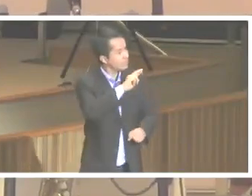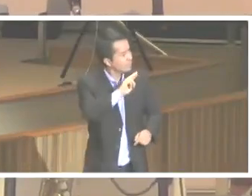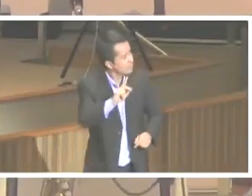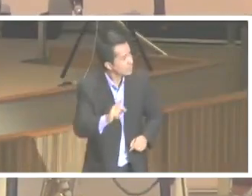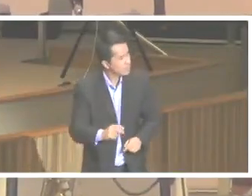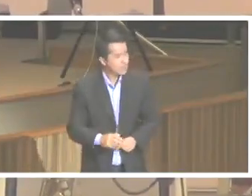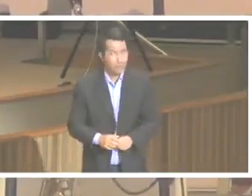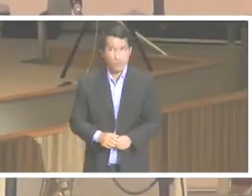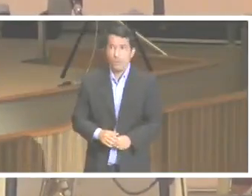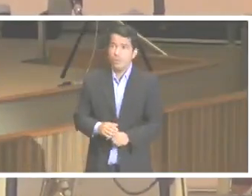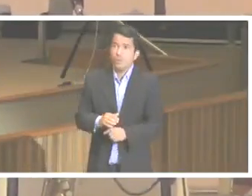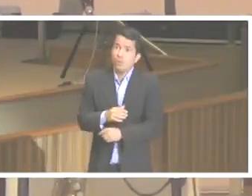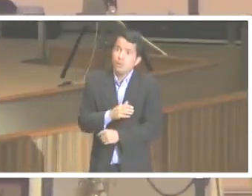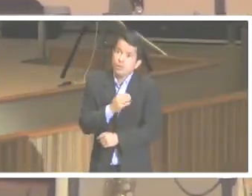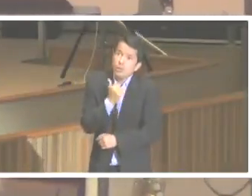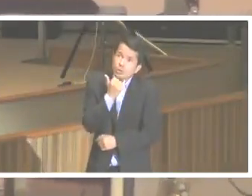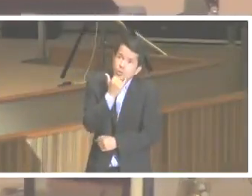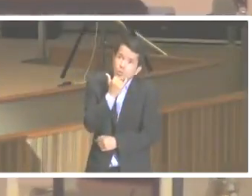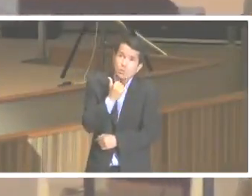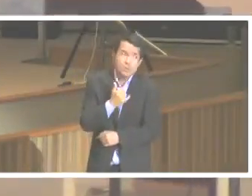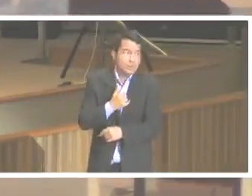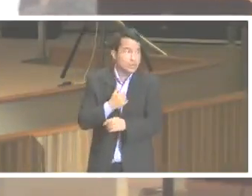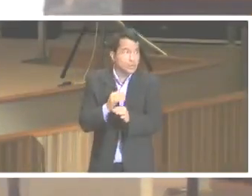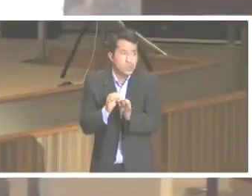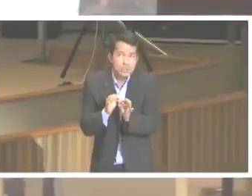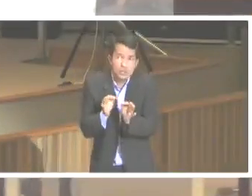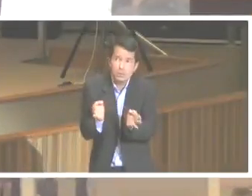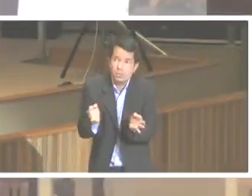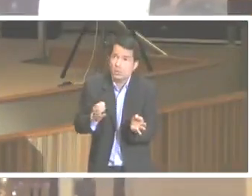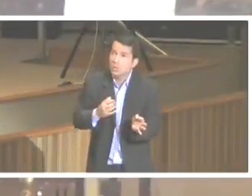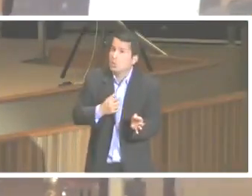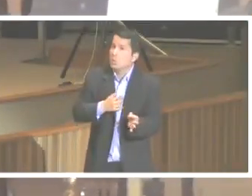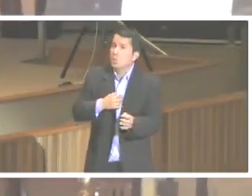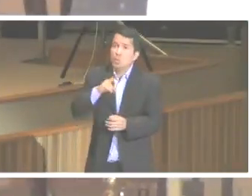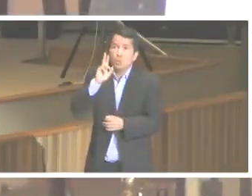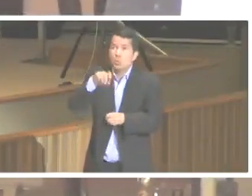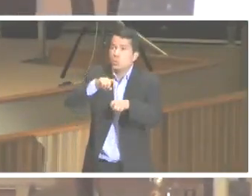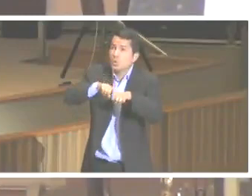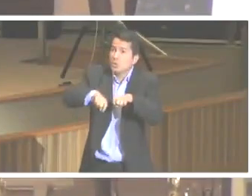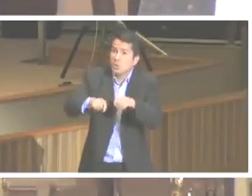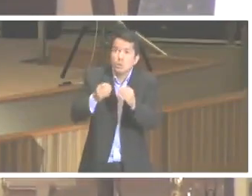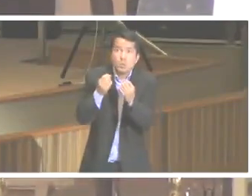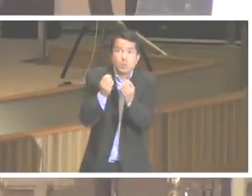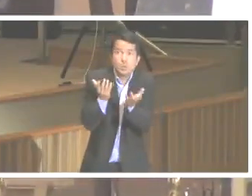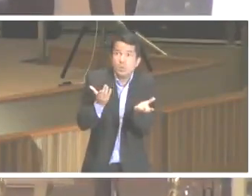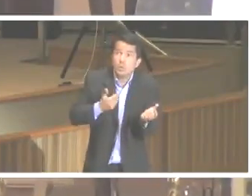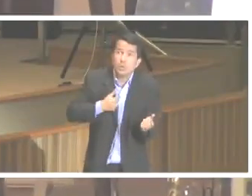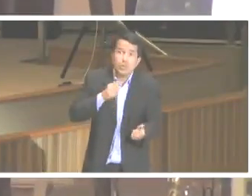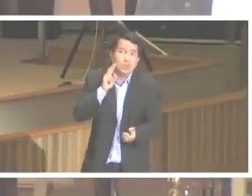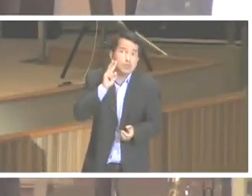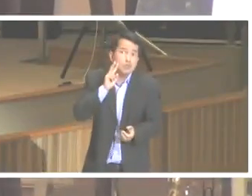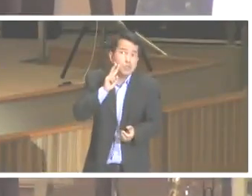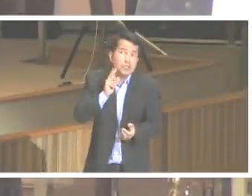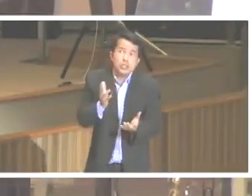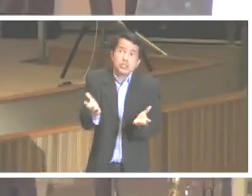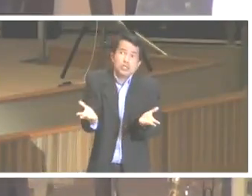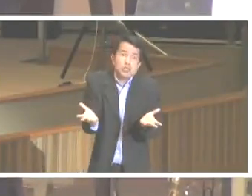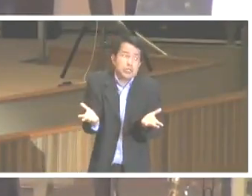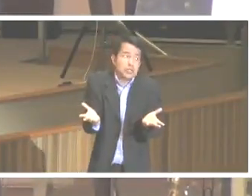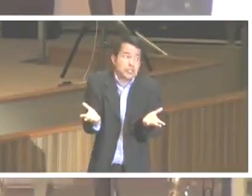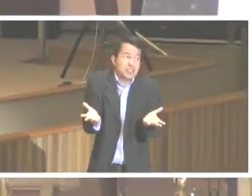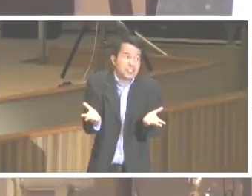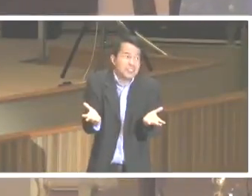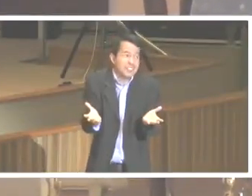isso e aí diferentemente do que aconteceu com gabriel a resposta o melhor digo zacarias gabriel vai dar uma